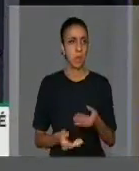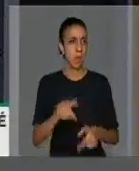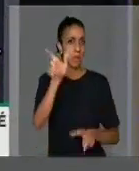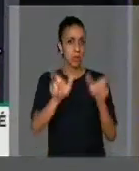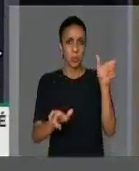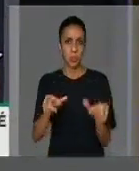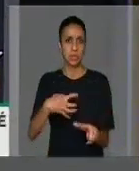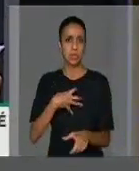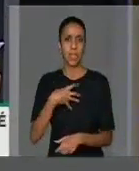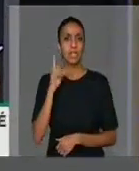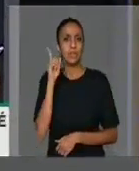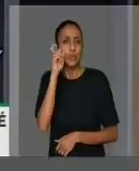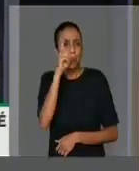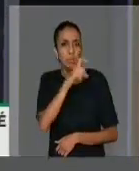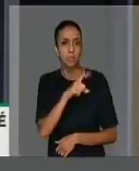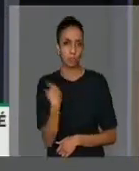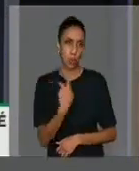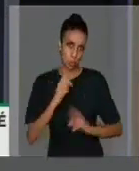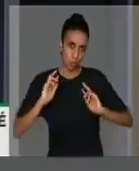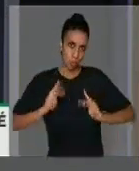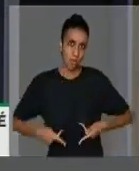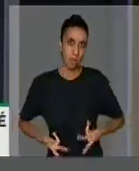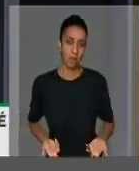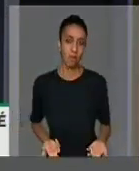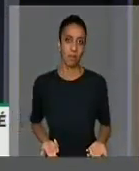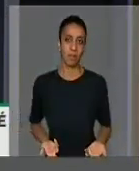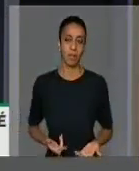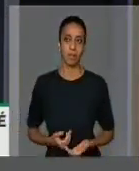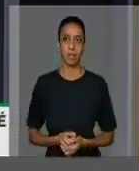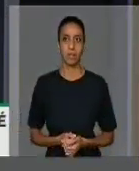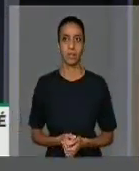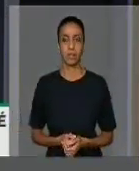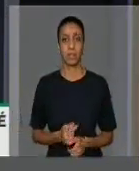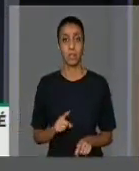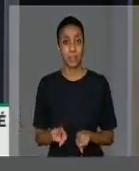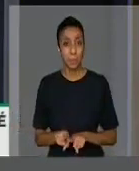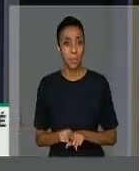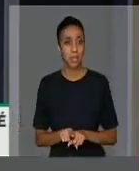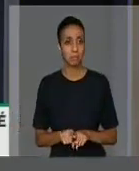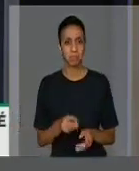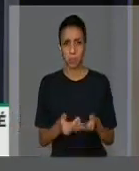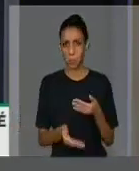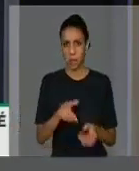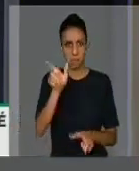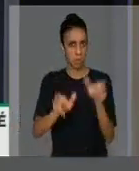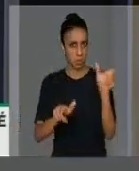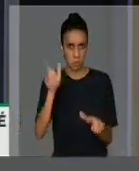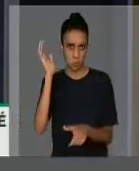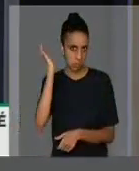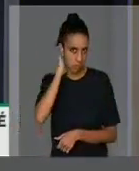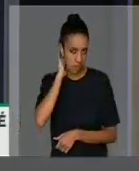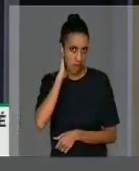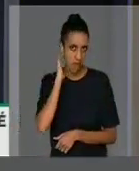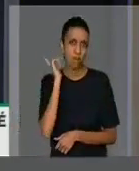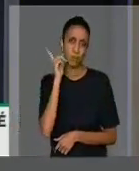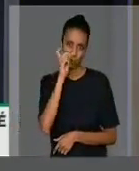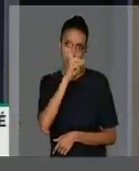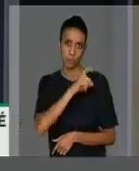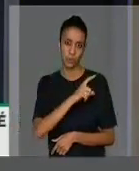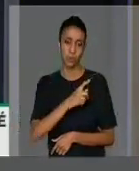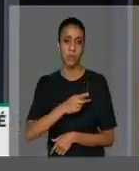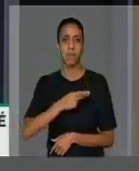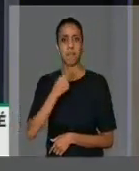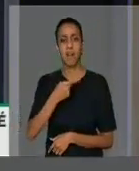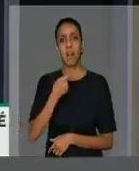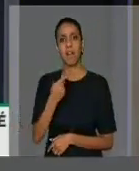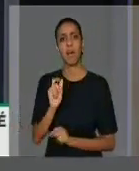nós, humanos, e muito mais difícil para qualquer paraense, falar de